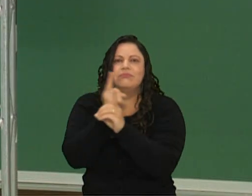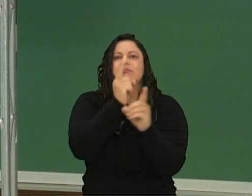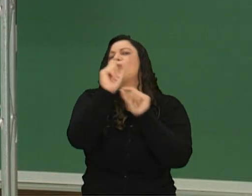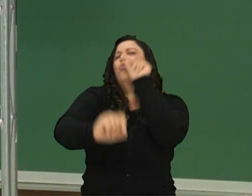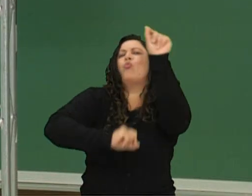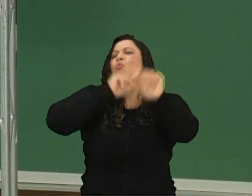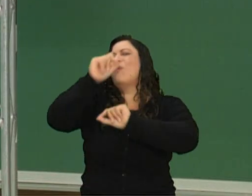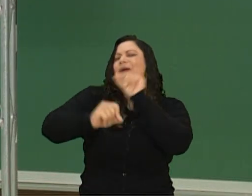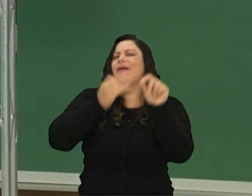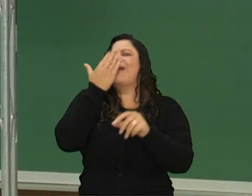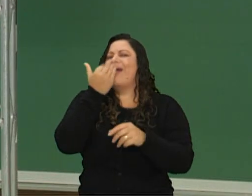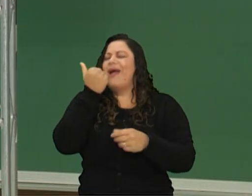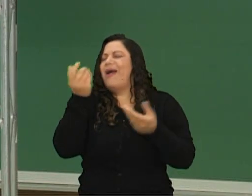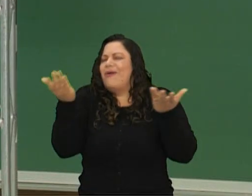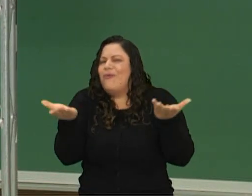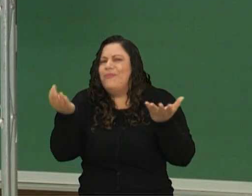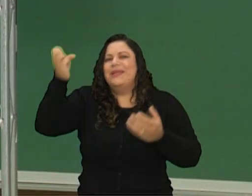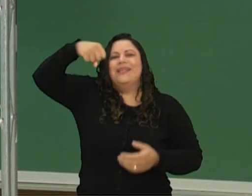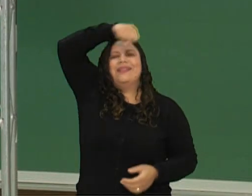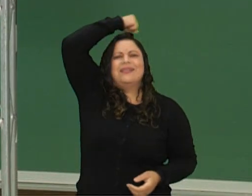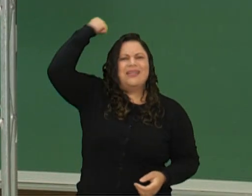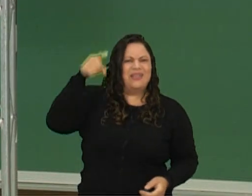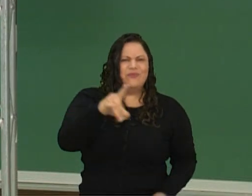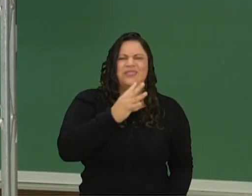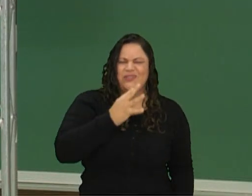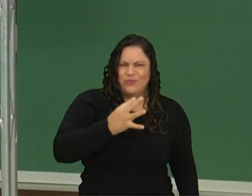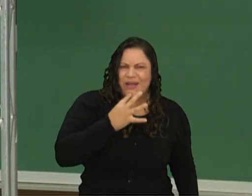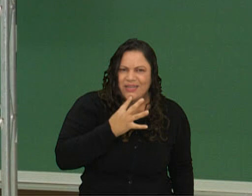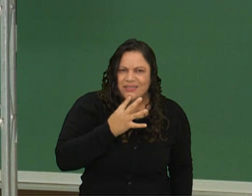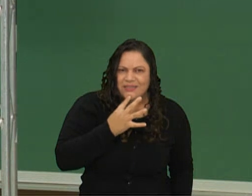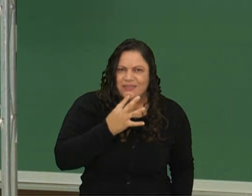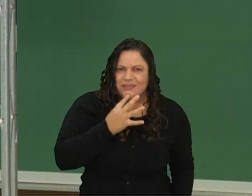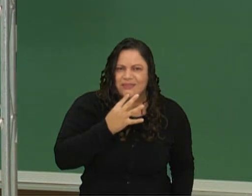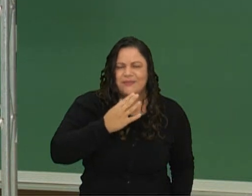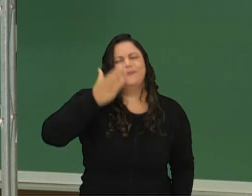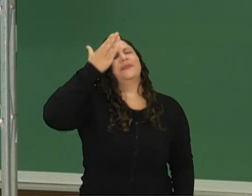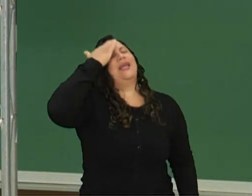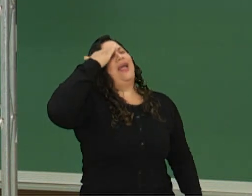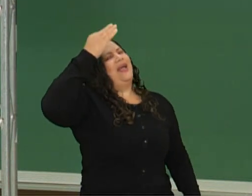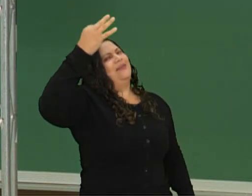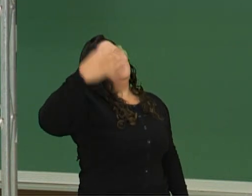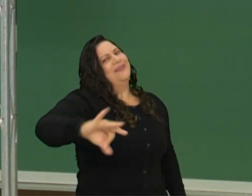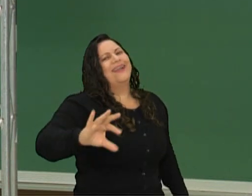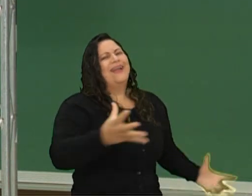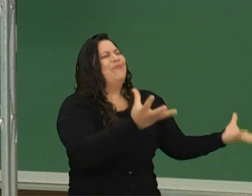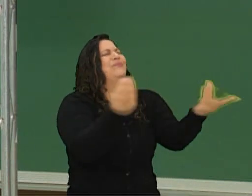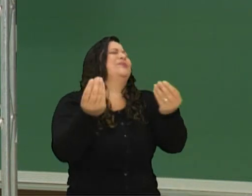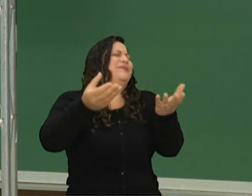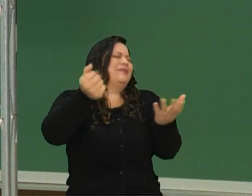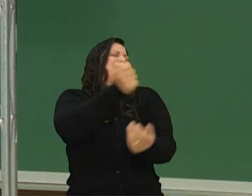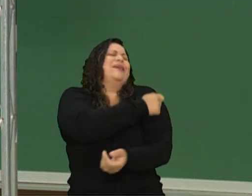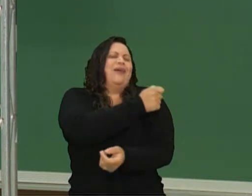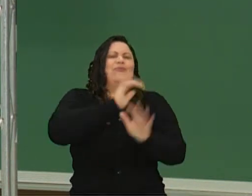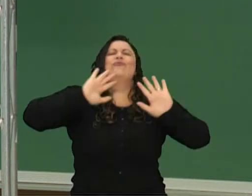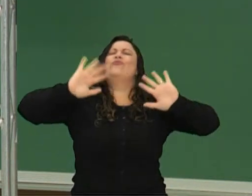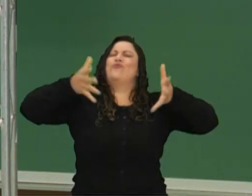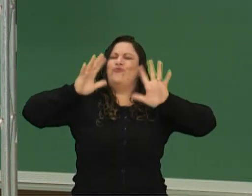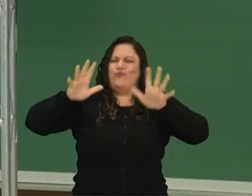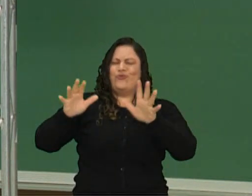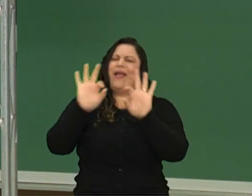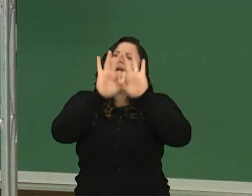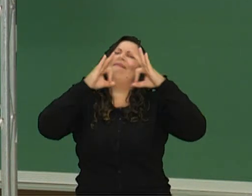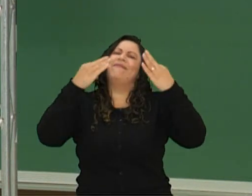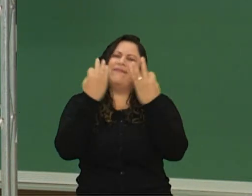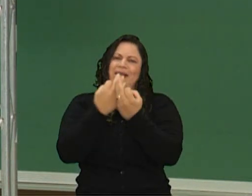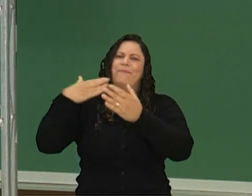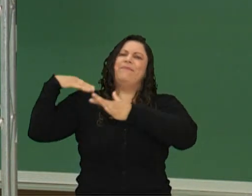sagrados? Vocês conhecem? Aposto que muitos alunos que estão assistindo aqui até são descendentes de imigrantes ucranianos e poloneses,